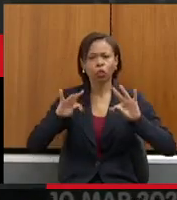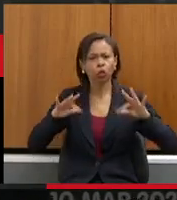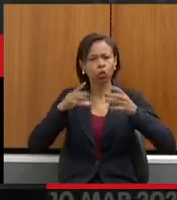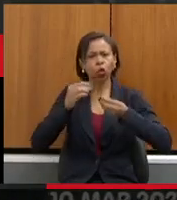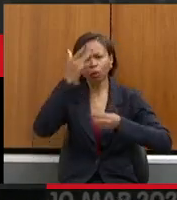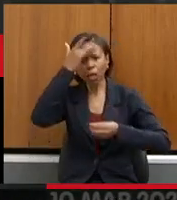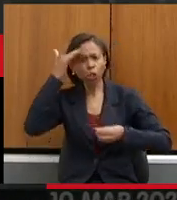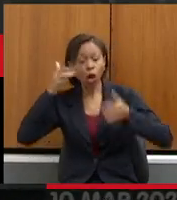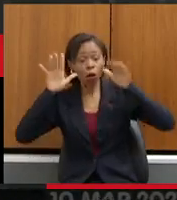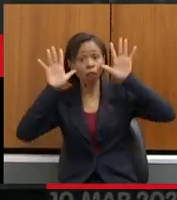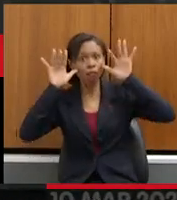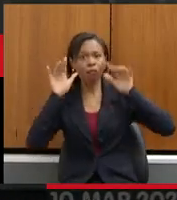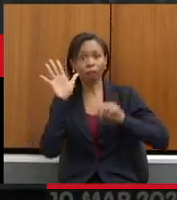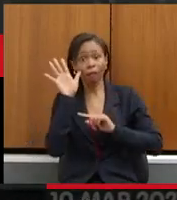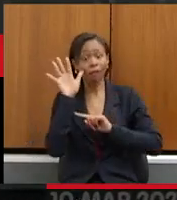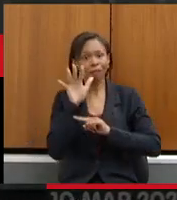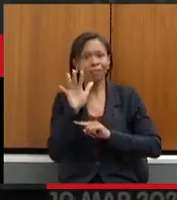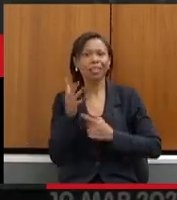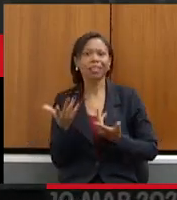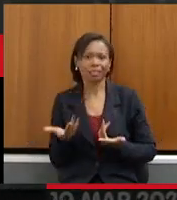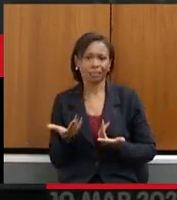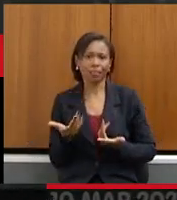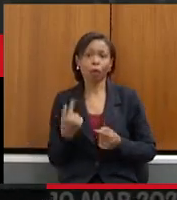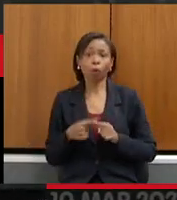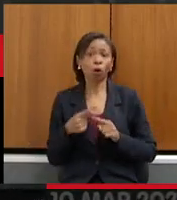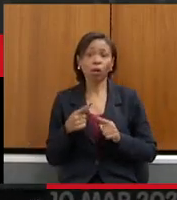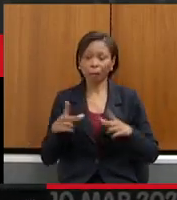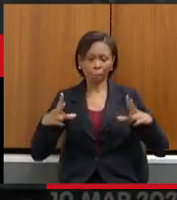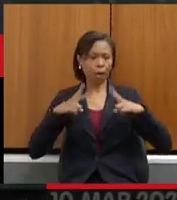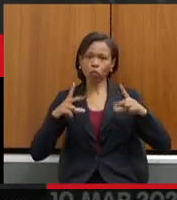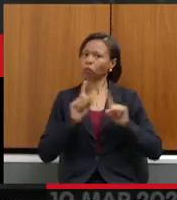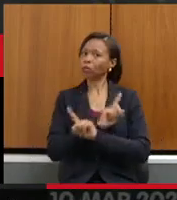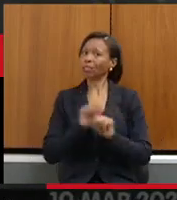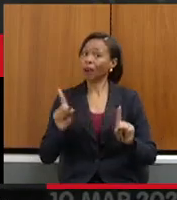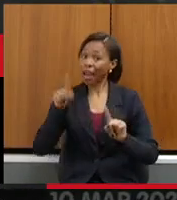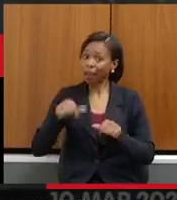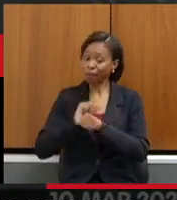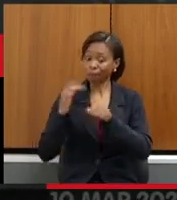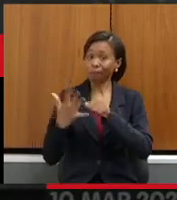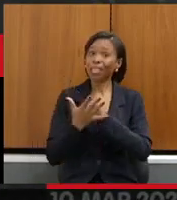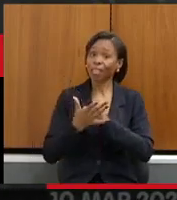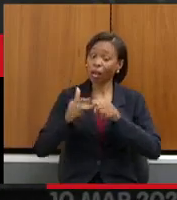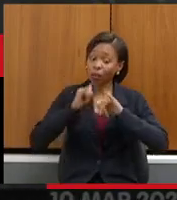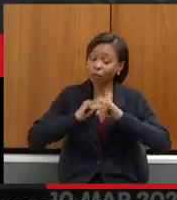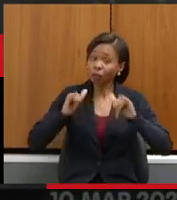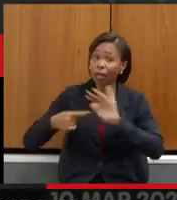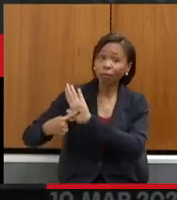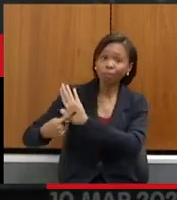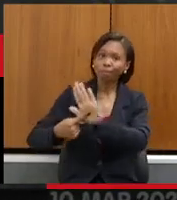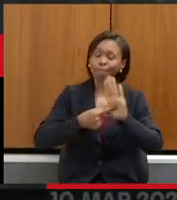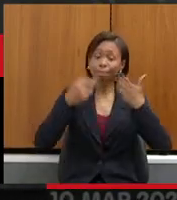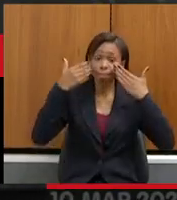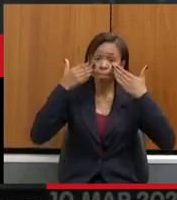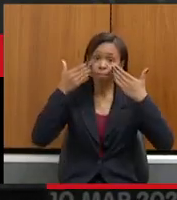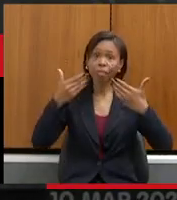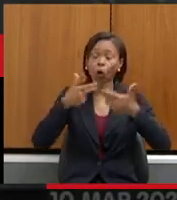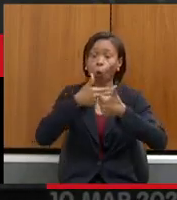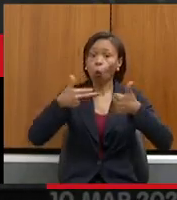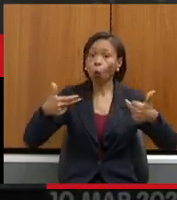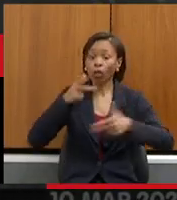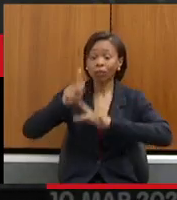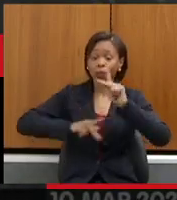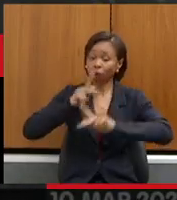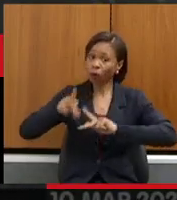possam acompanhar não se trata de privacidade se trata de uma pandemia e na pandemia as questões públicas ela se sobrepõe as